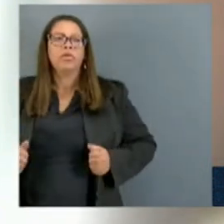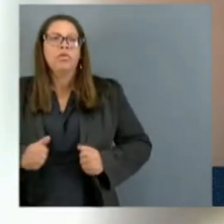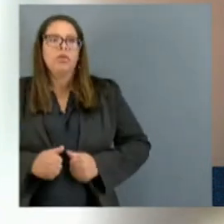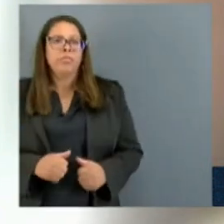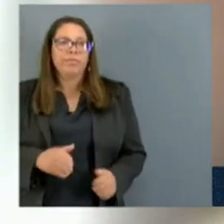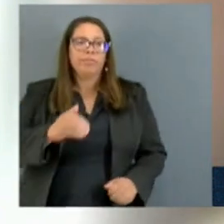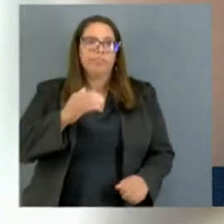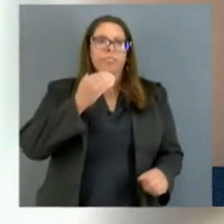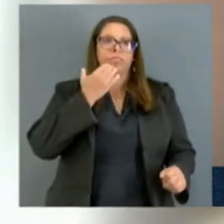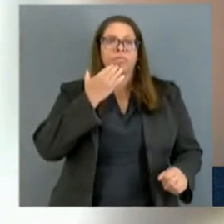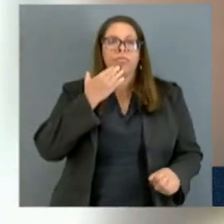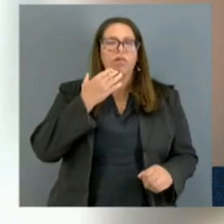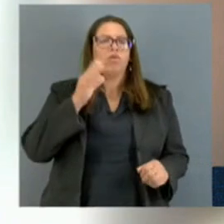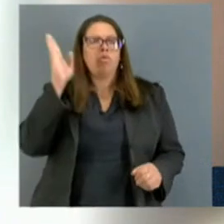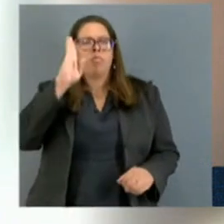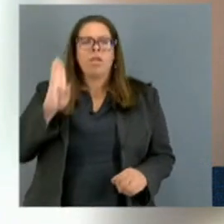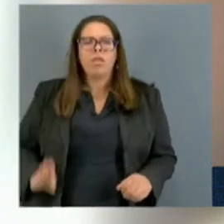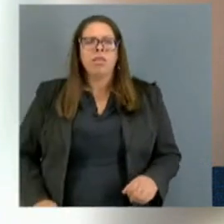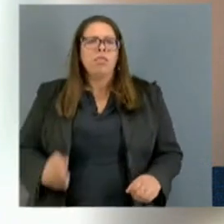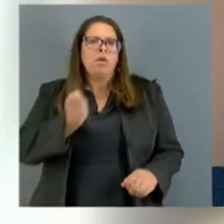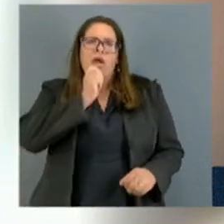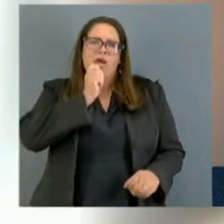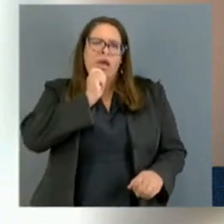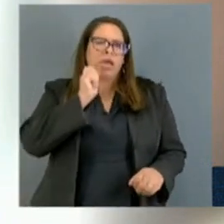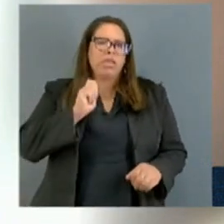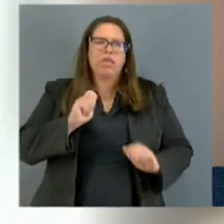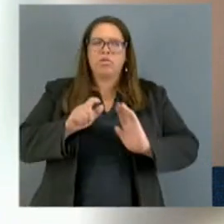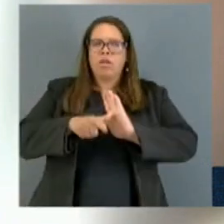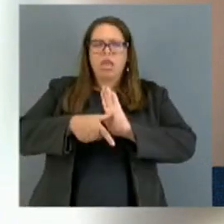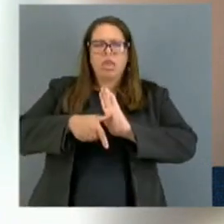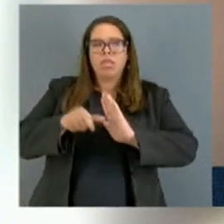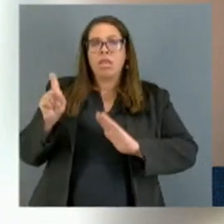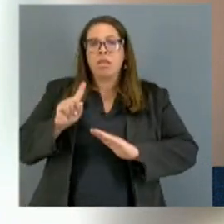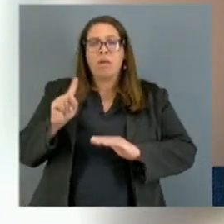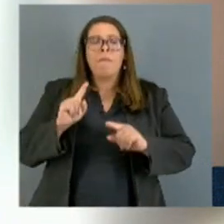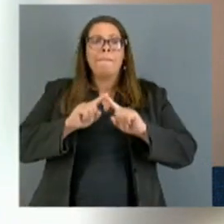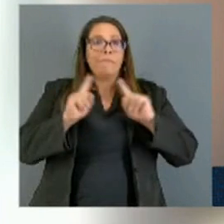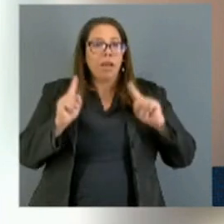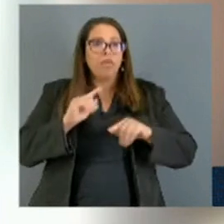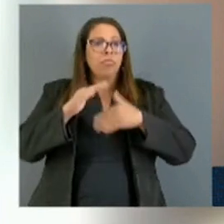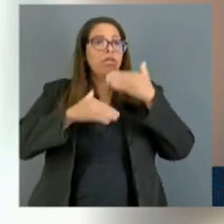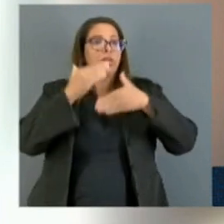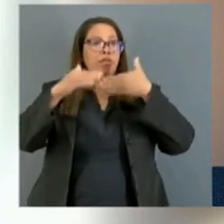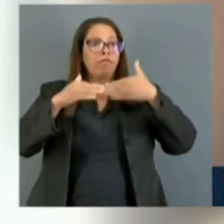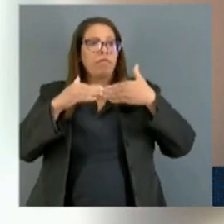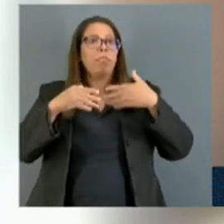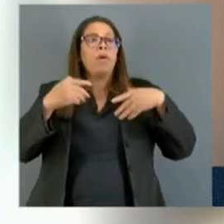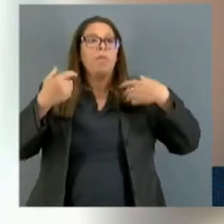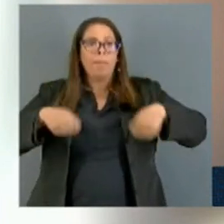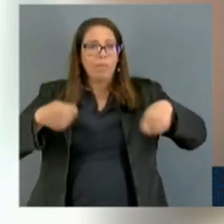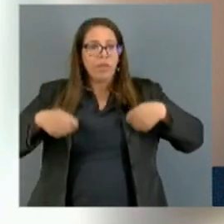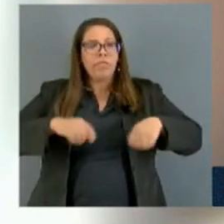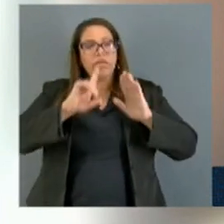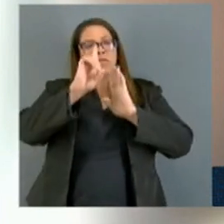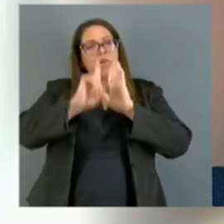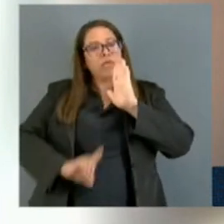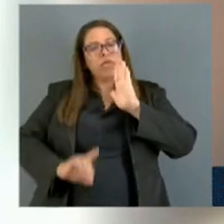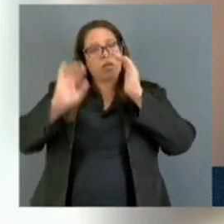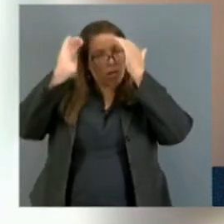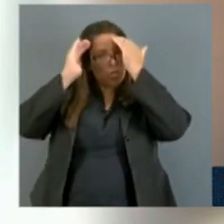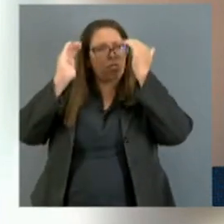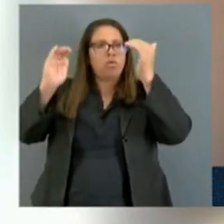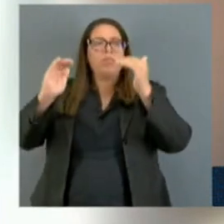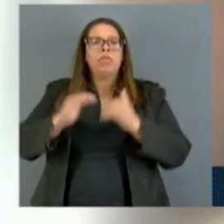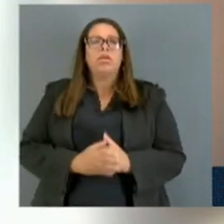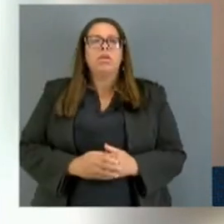exemplo. E o Brasil não se tornou atrasado nesse cenário, mas nosso desenvolvimento é pautado no bem-estar e promoção de direitos fundamentais. Uma